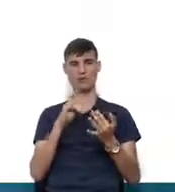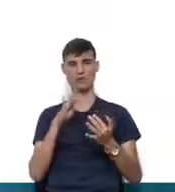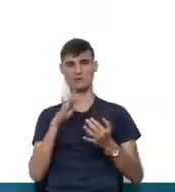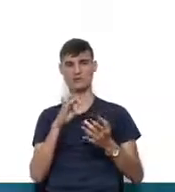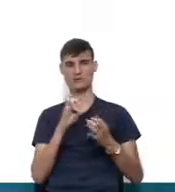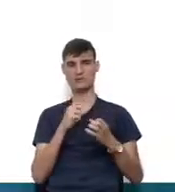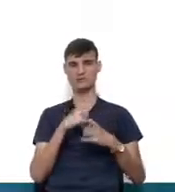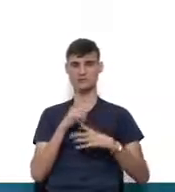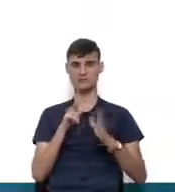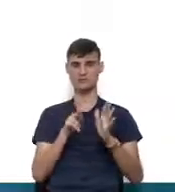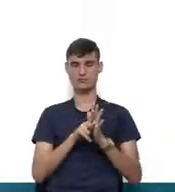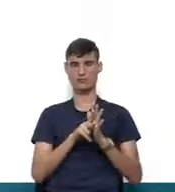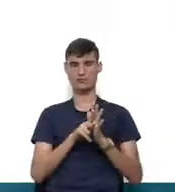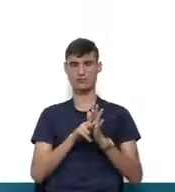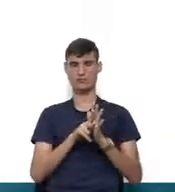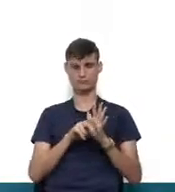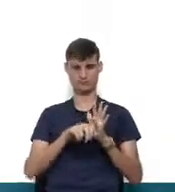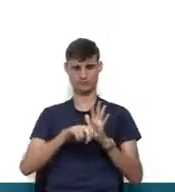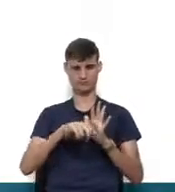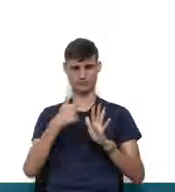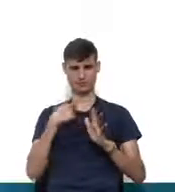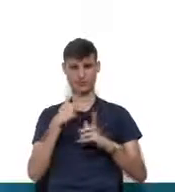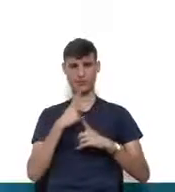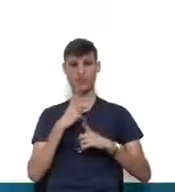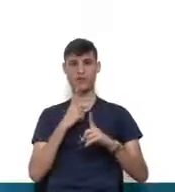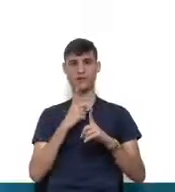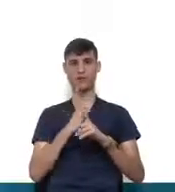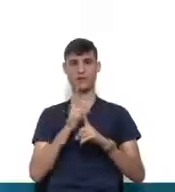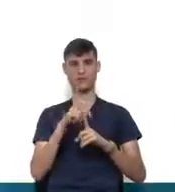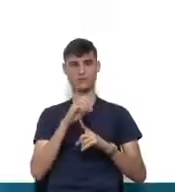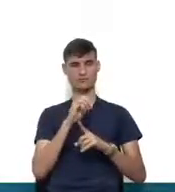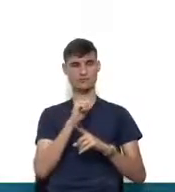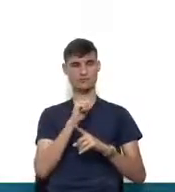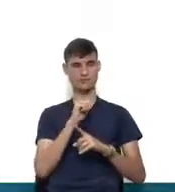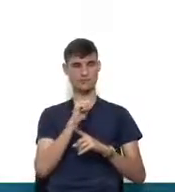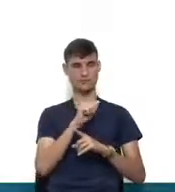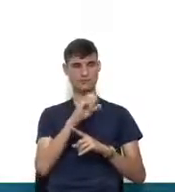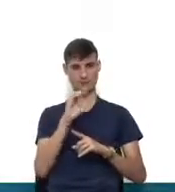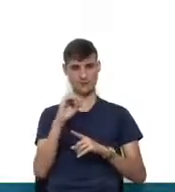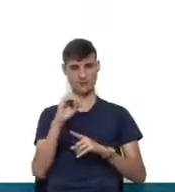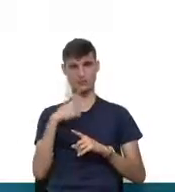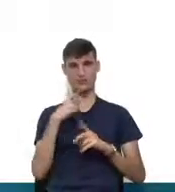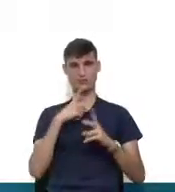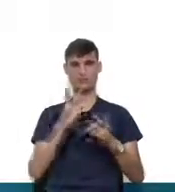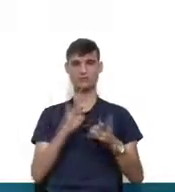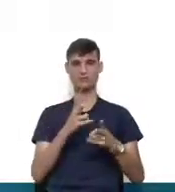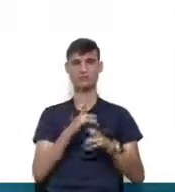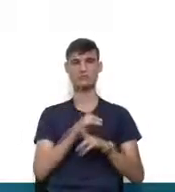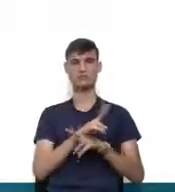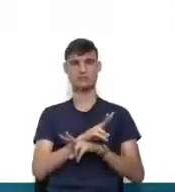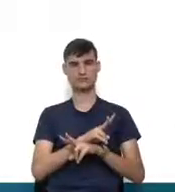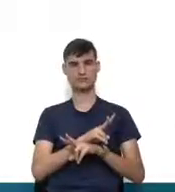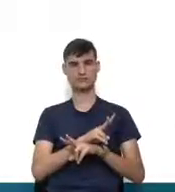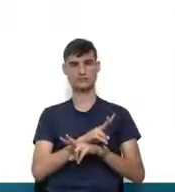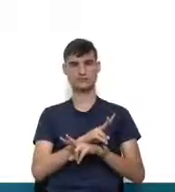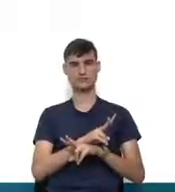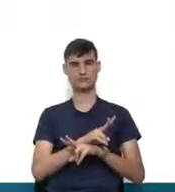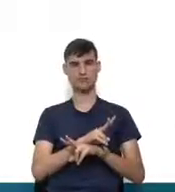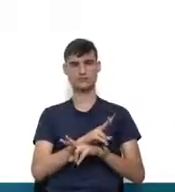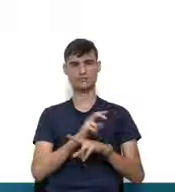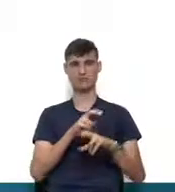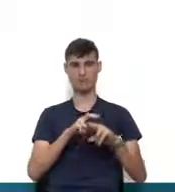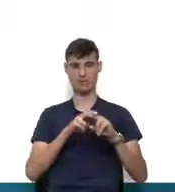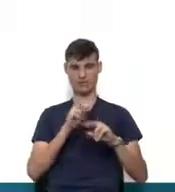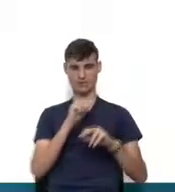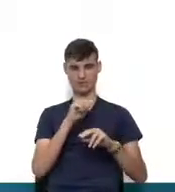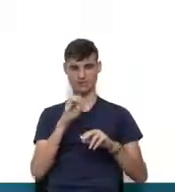dessa série de Fourier. Primeiro de tudo, a gente vai encontrar o A0, fazendo aquela substituição, tá? Então,